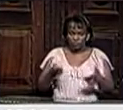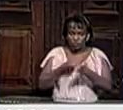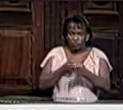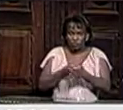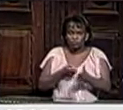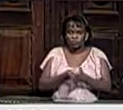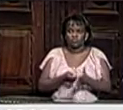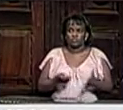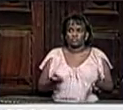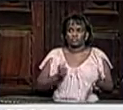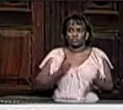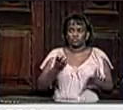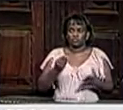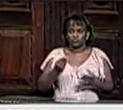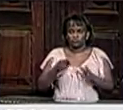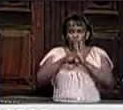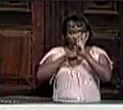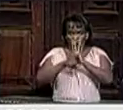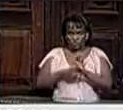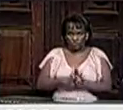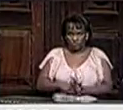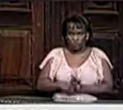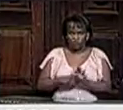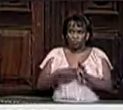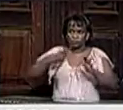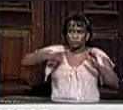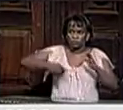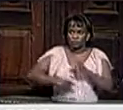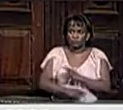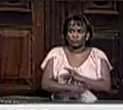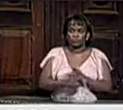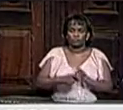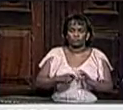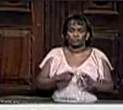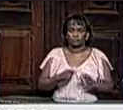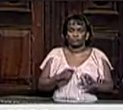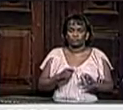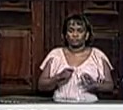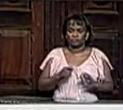assodados e com análises profundamente